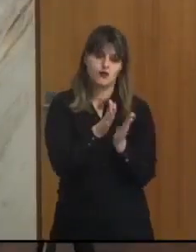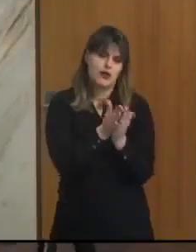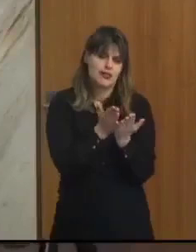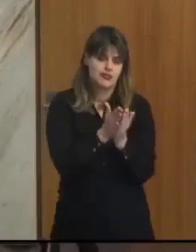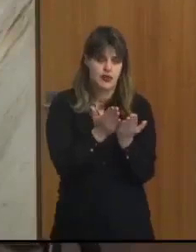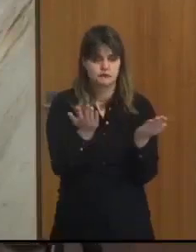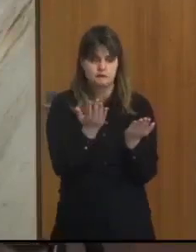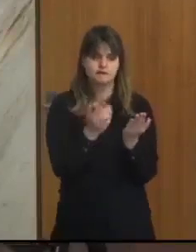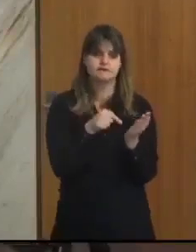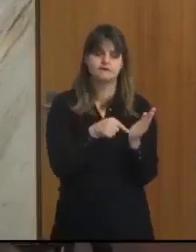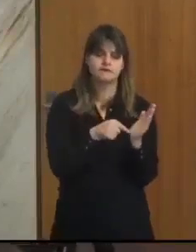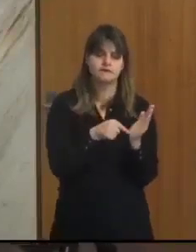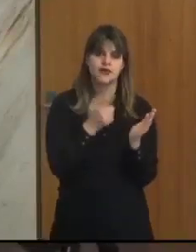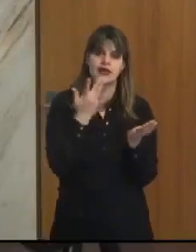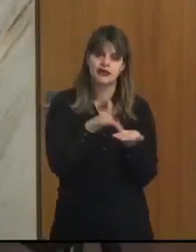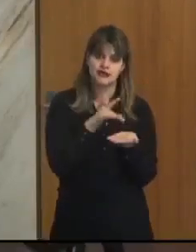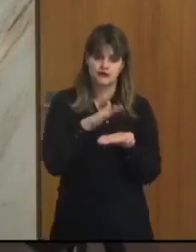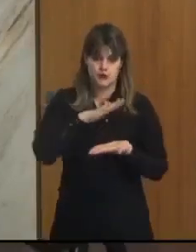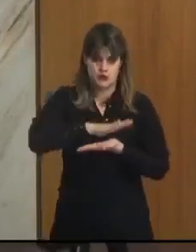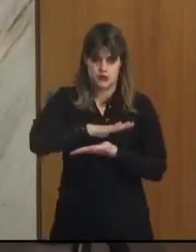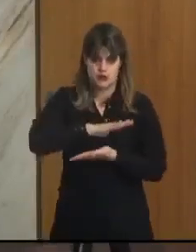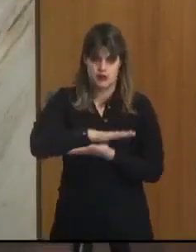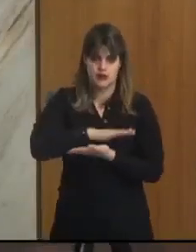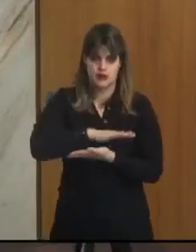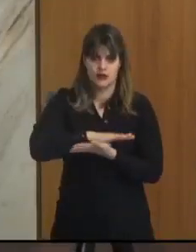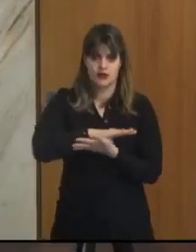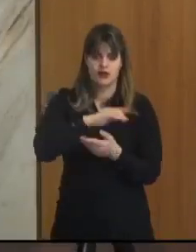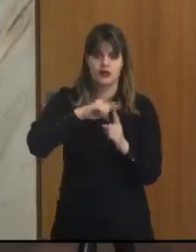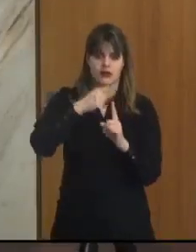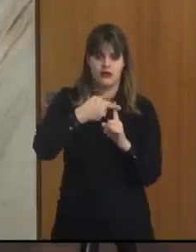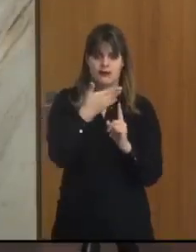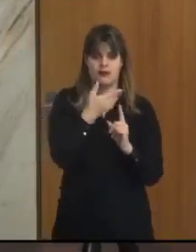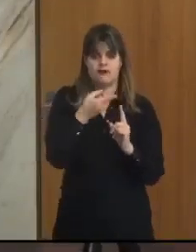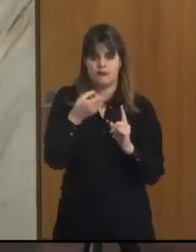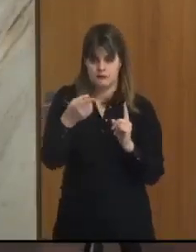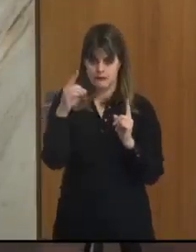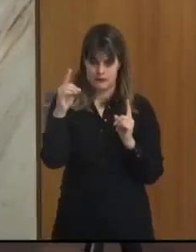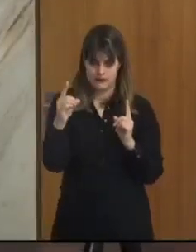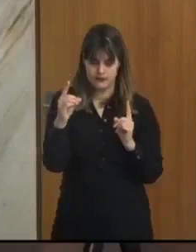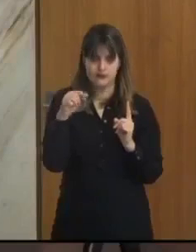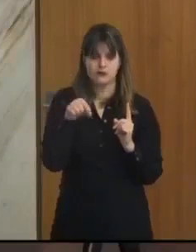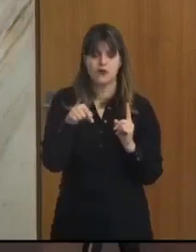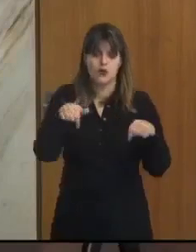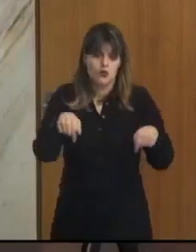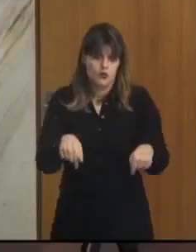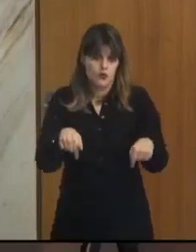livro, publicado em 96, é